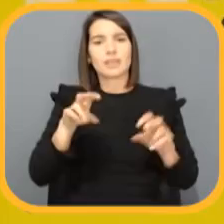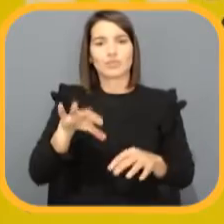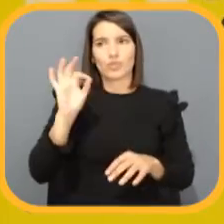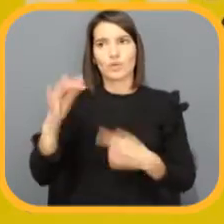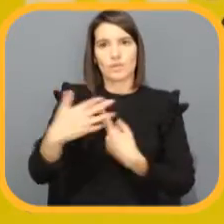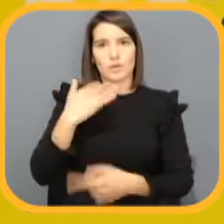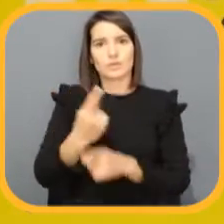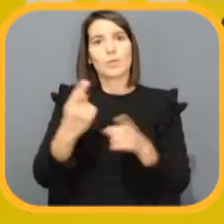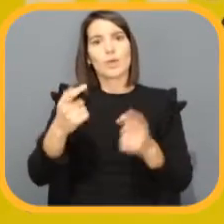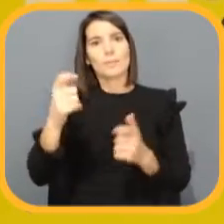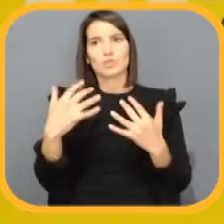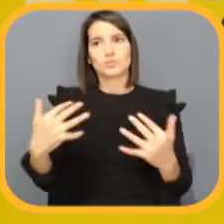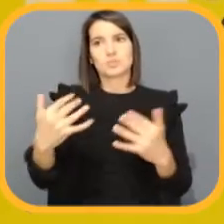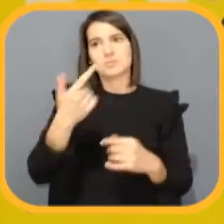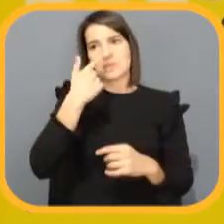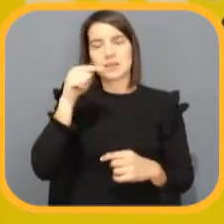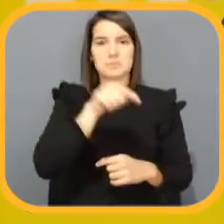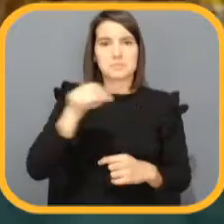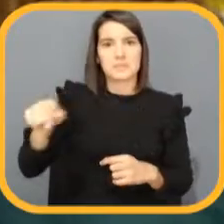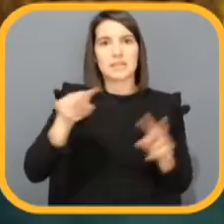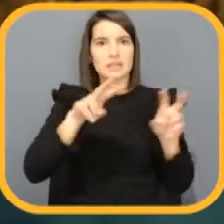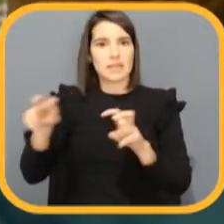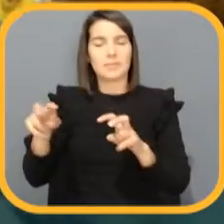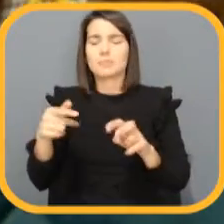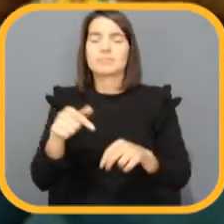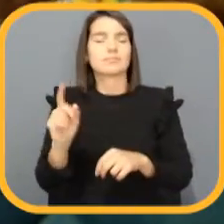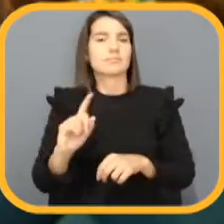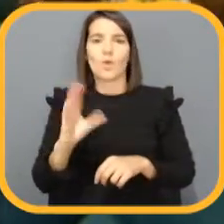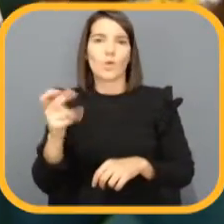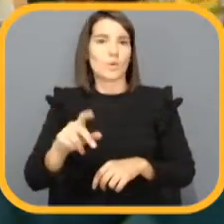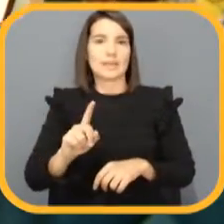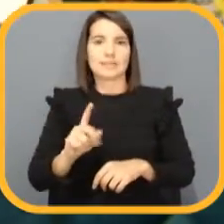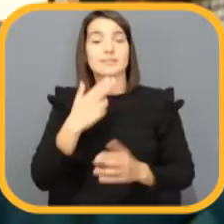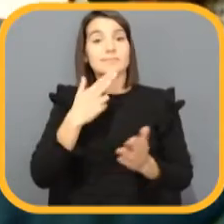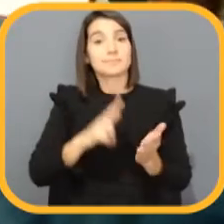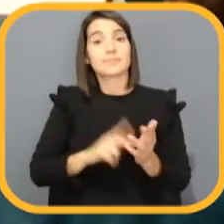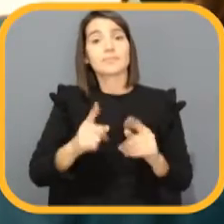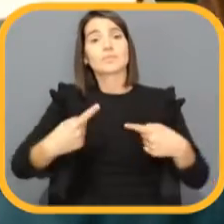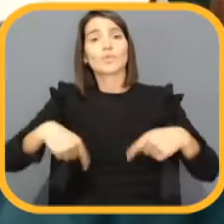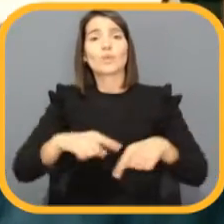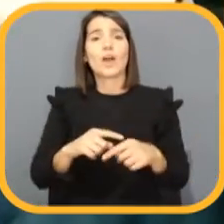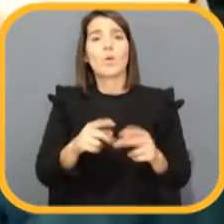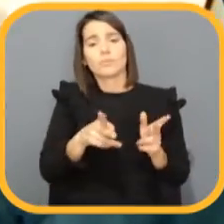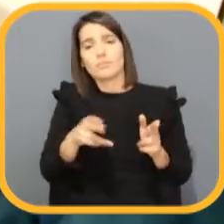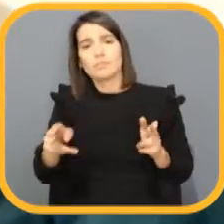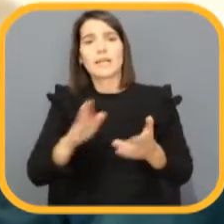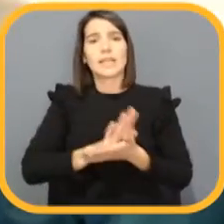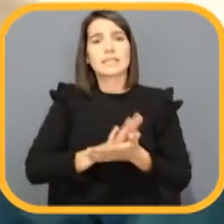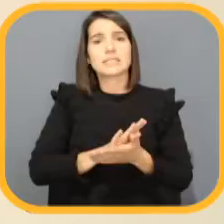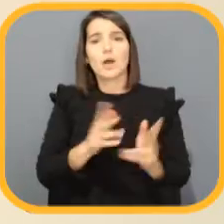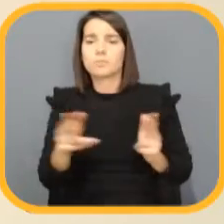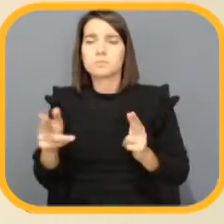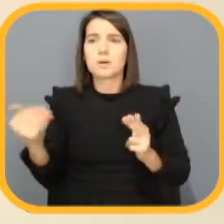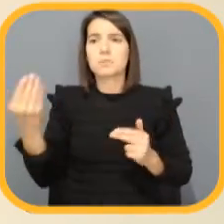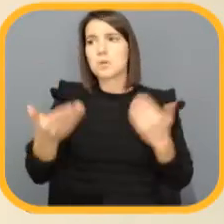reuniões editoriais em que toda a gente faz propostas de temas, às vezes até pessoas fora da nossa redação. Todos nós temos estímulos e contextos, não